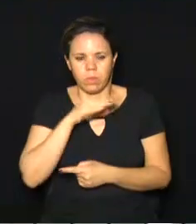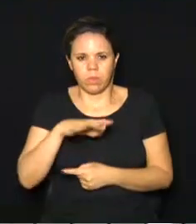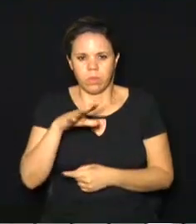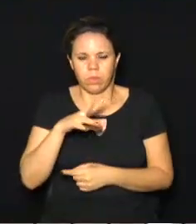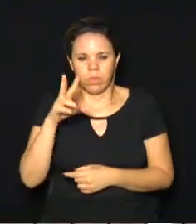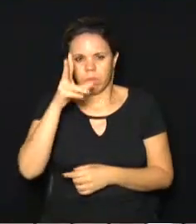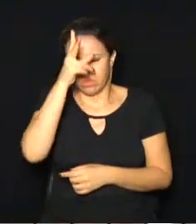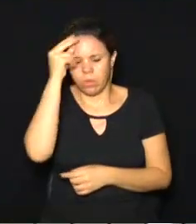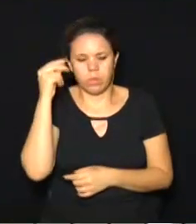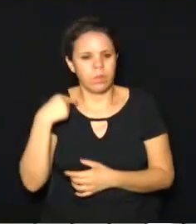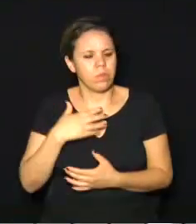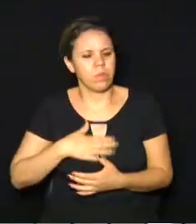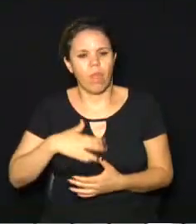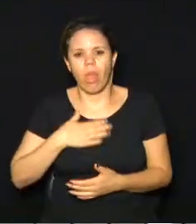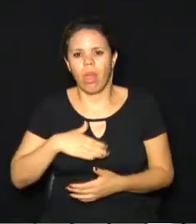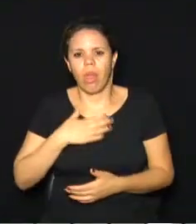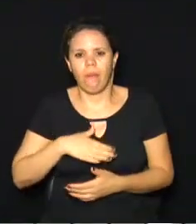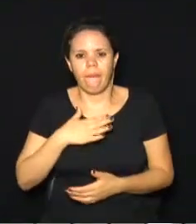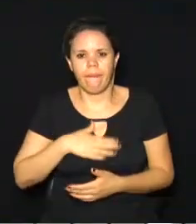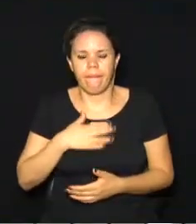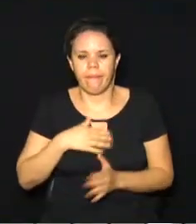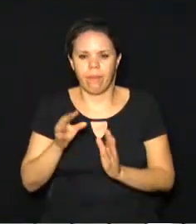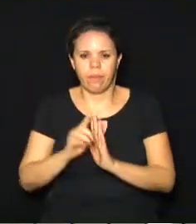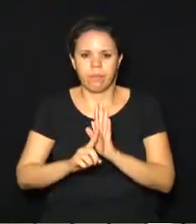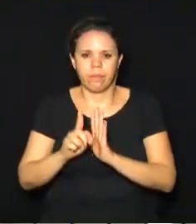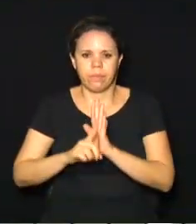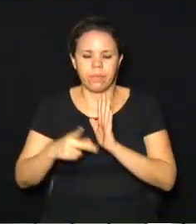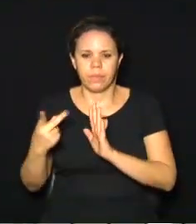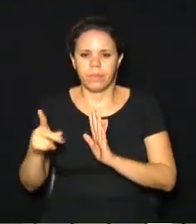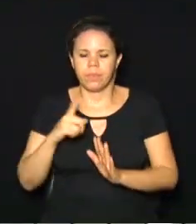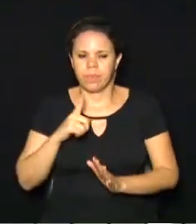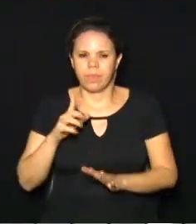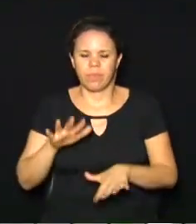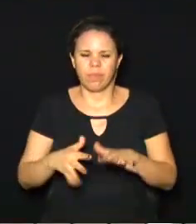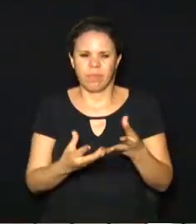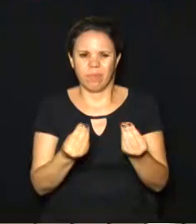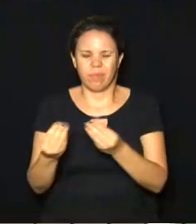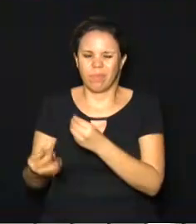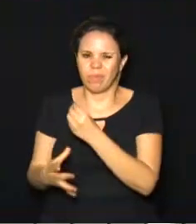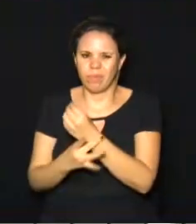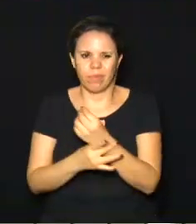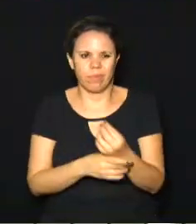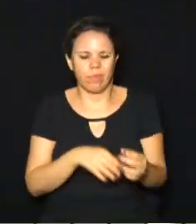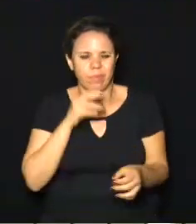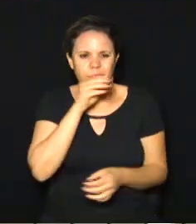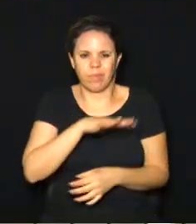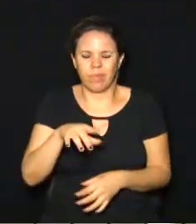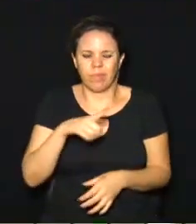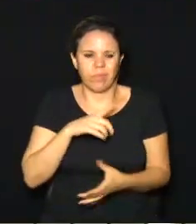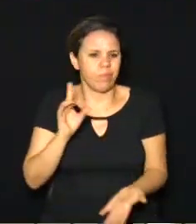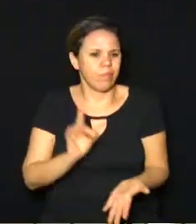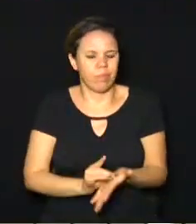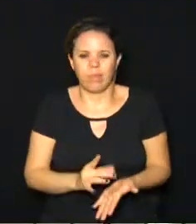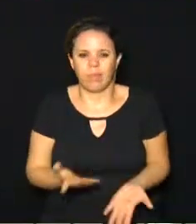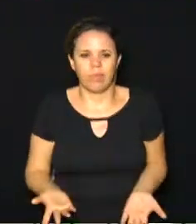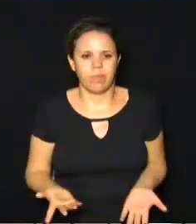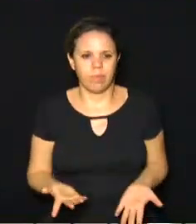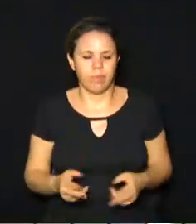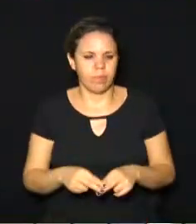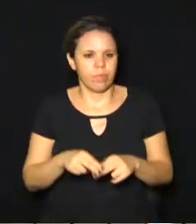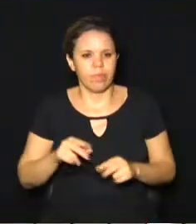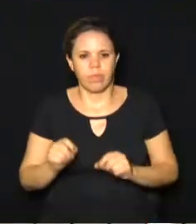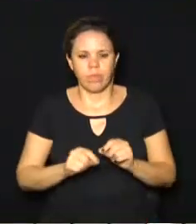ficam tranquilos em relação aos seus direitos. Existe muita insegurança por parte dos servidores exatamente por